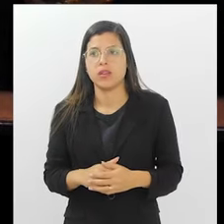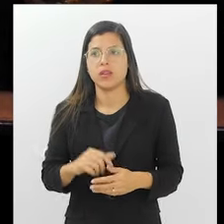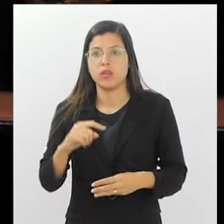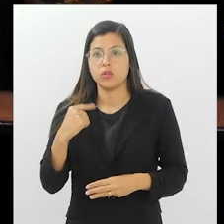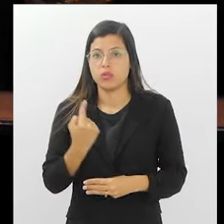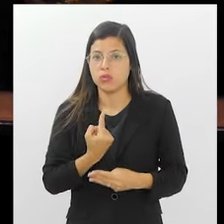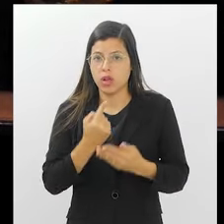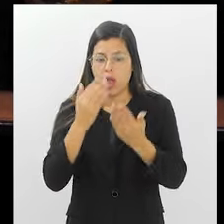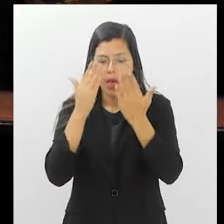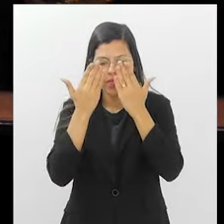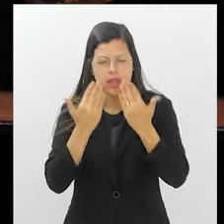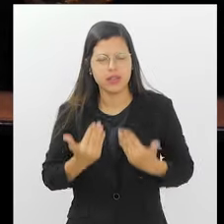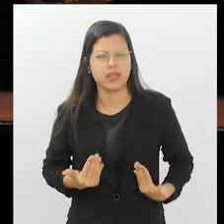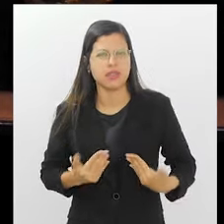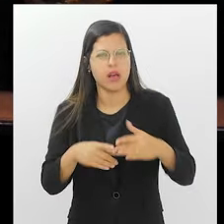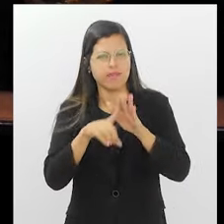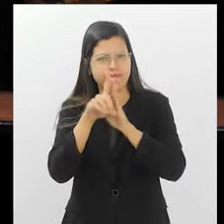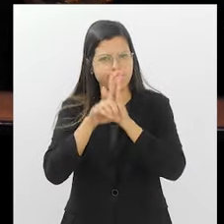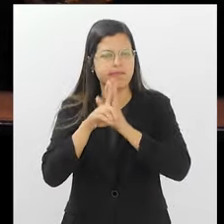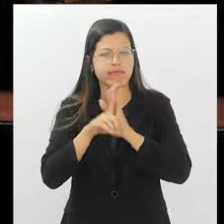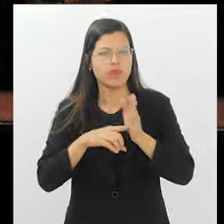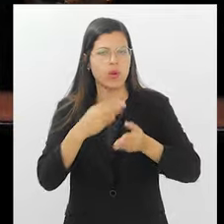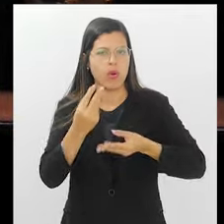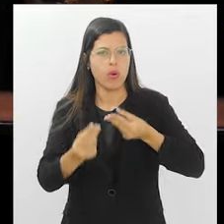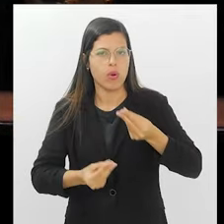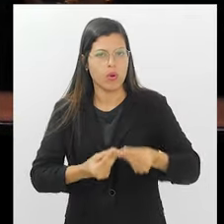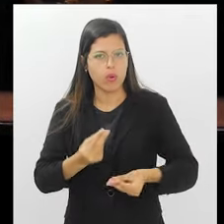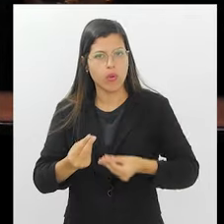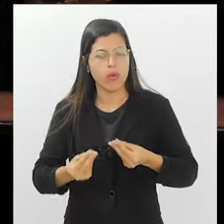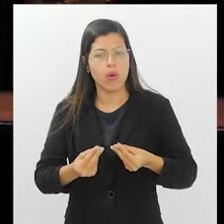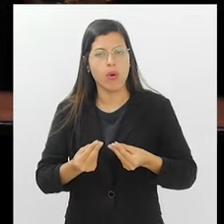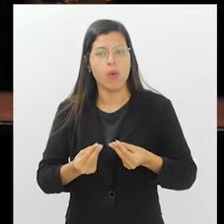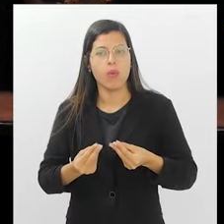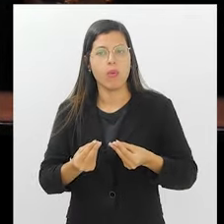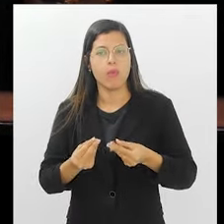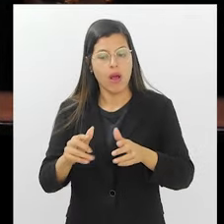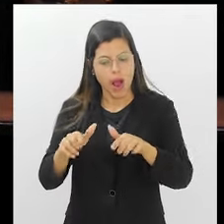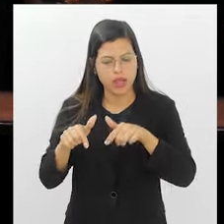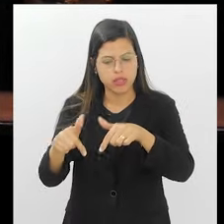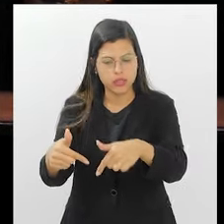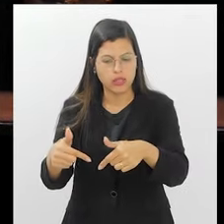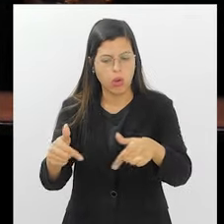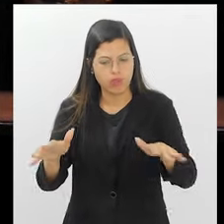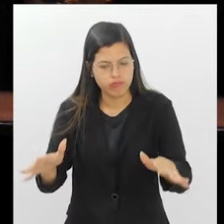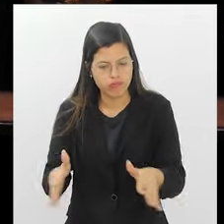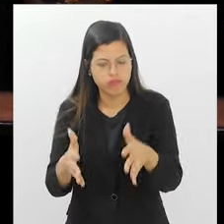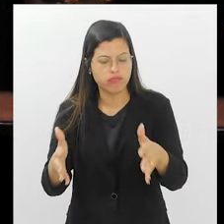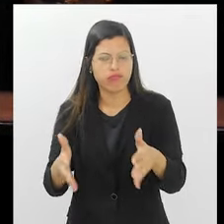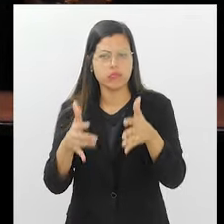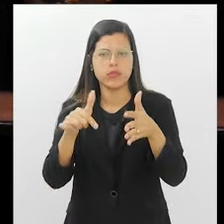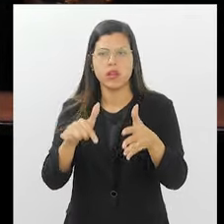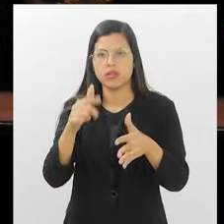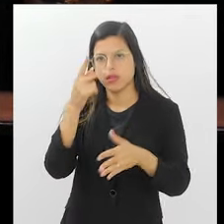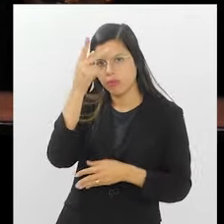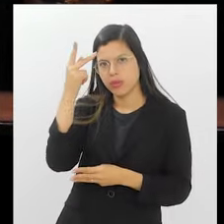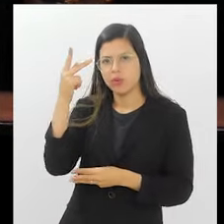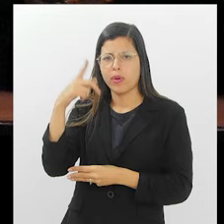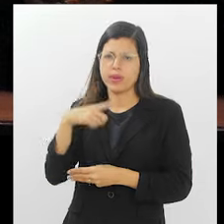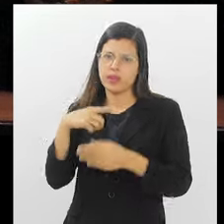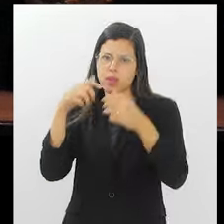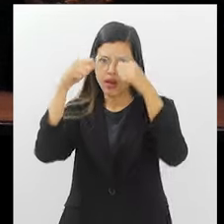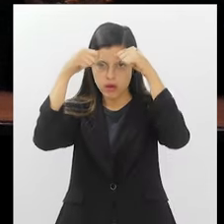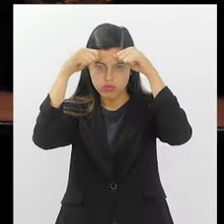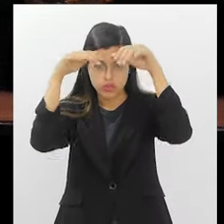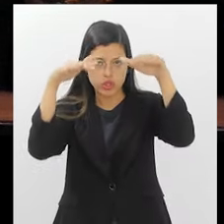é onde nós vamos analisar e estudar como vamos intervir e estimular essa